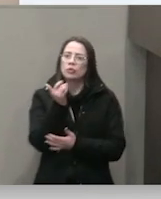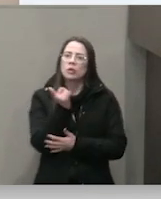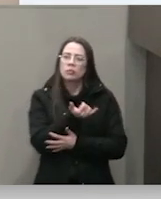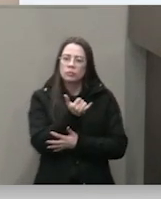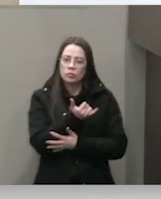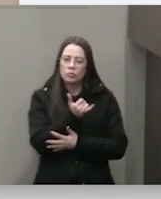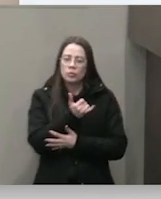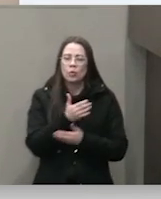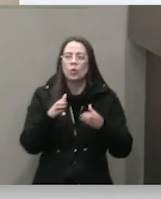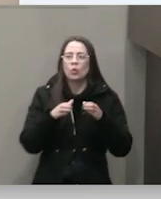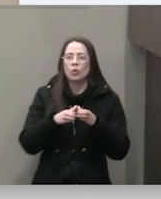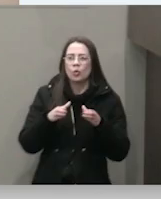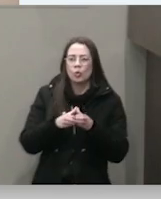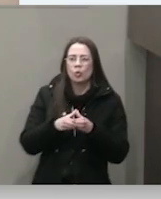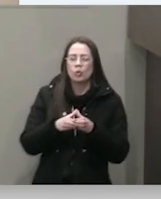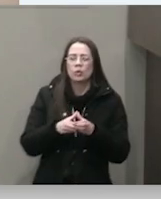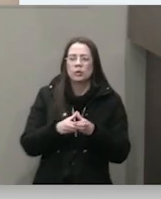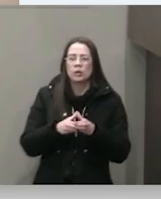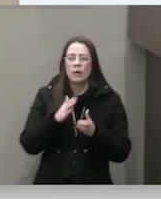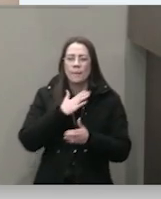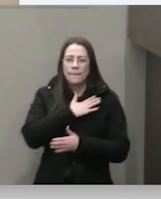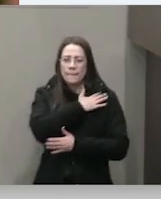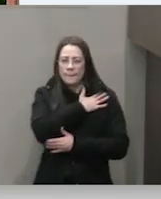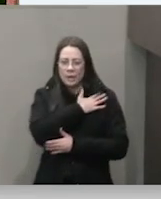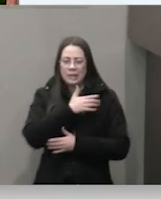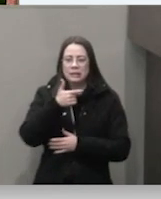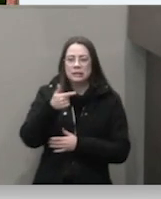comando do 7º